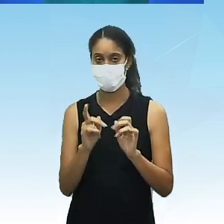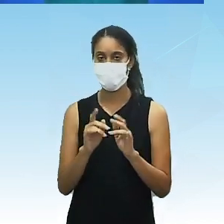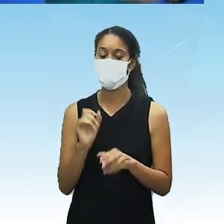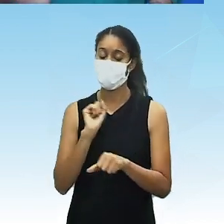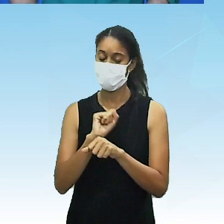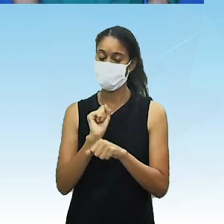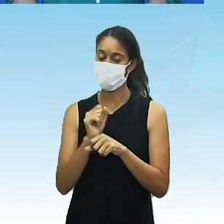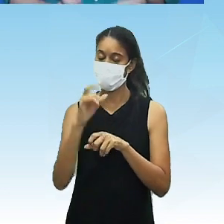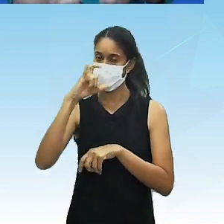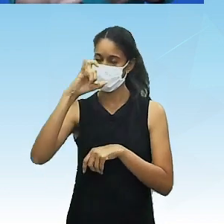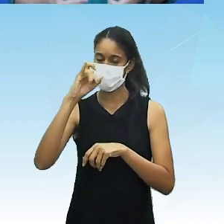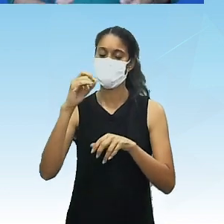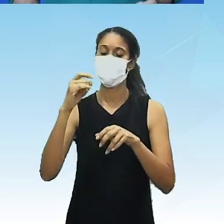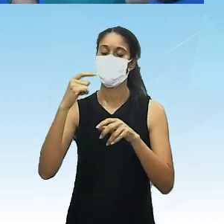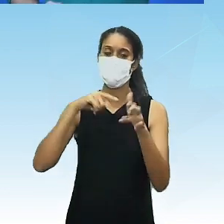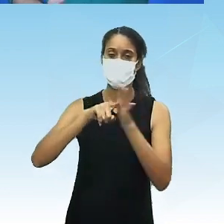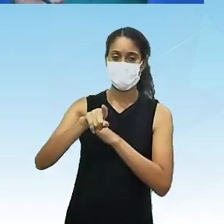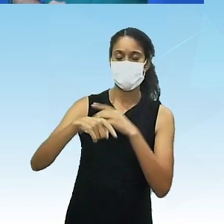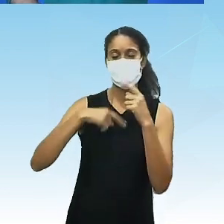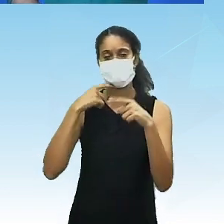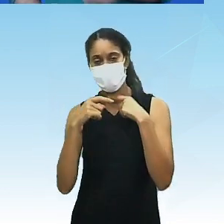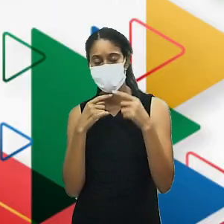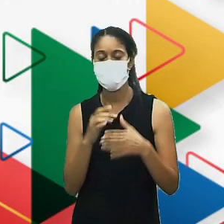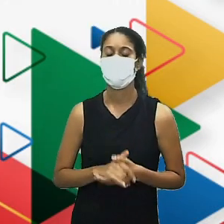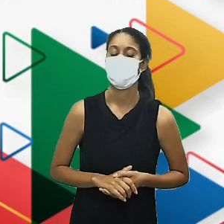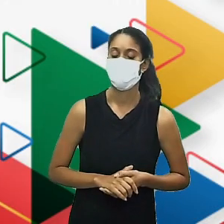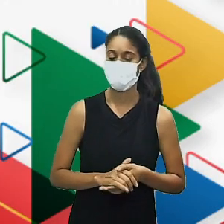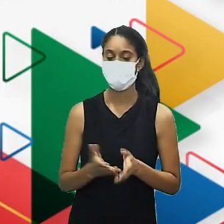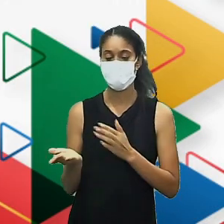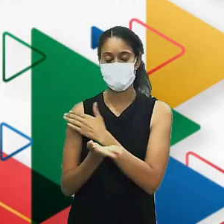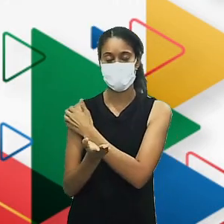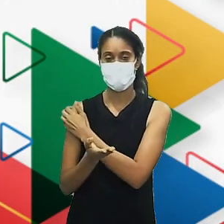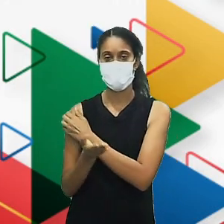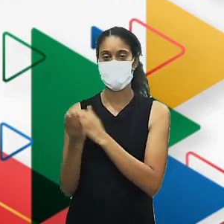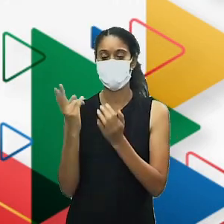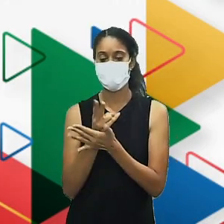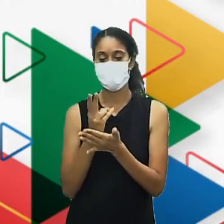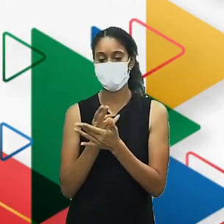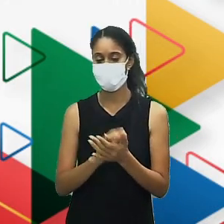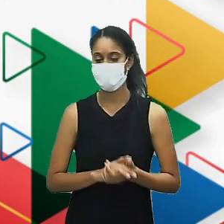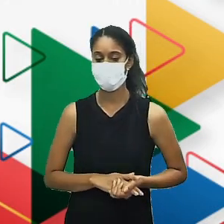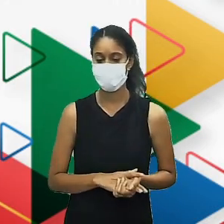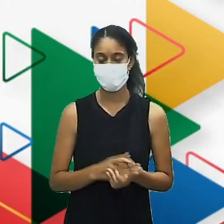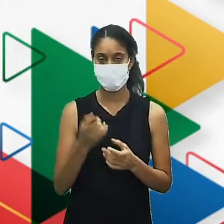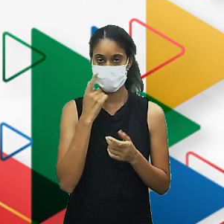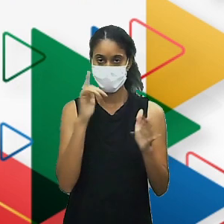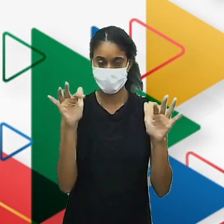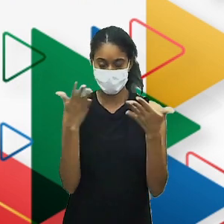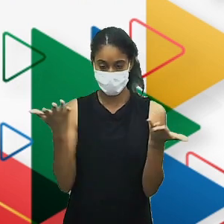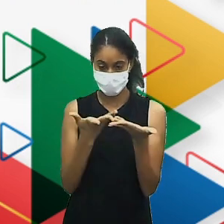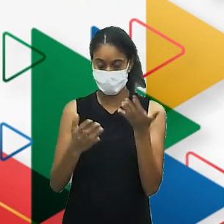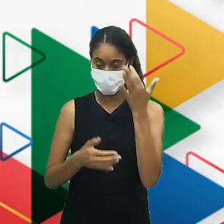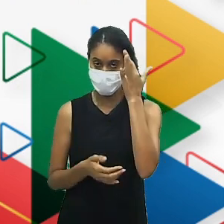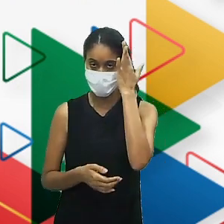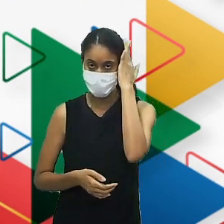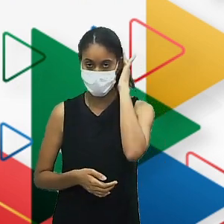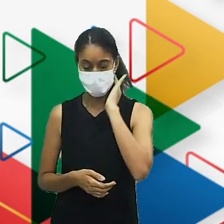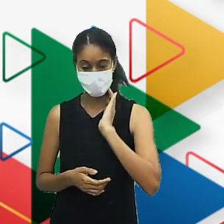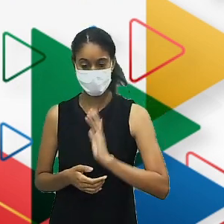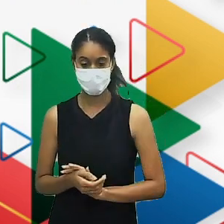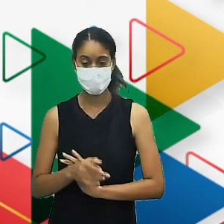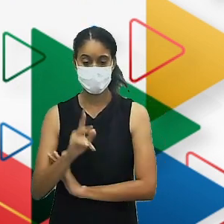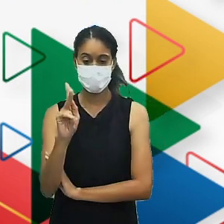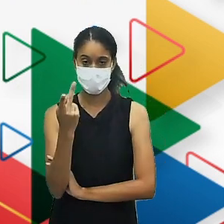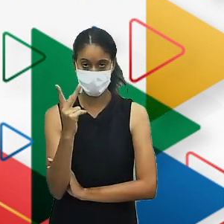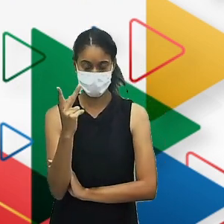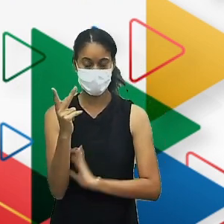perguntas e dúvidas, tá certo? Vamos continuar. Então, observa vamos se ligar agora nas observações que eu fiz. O